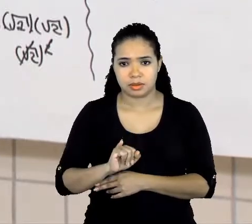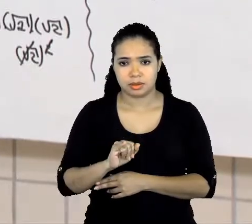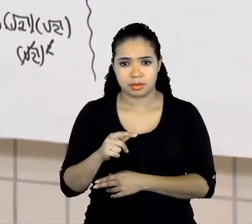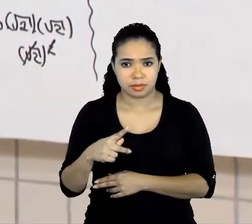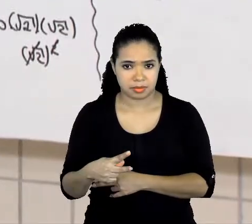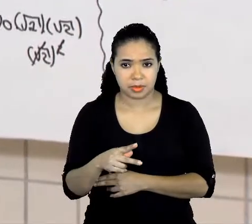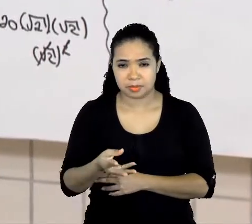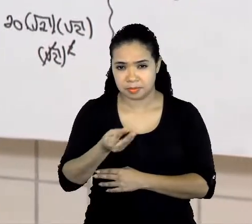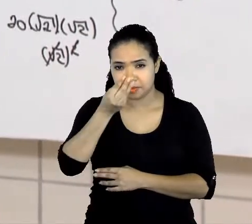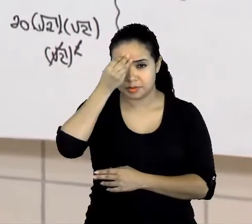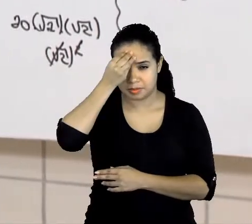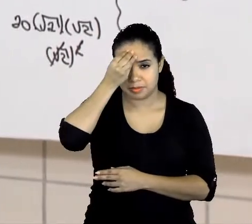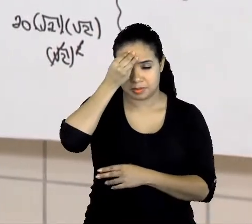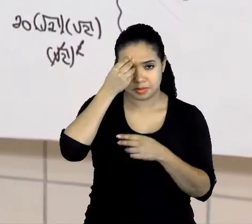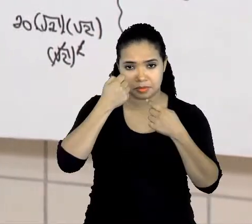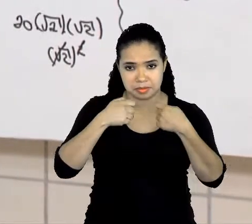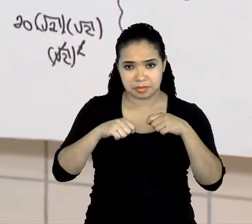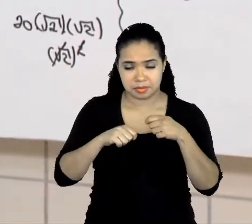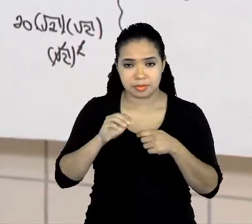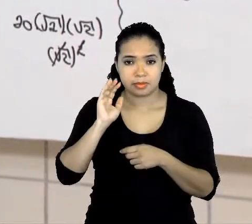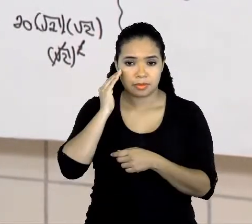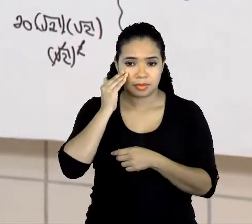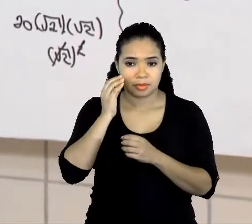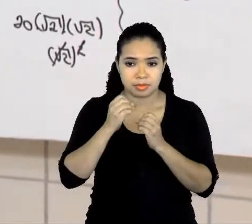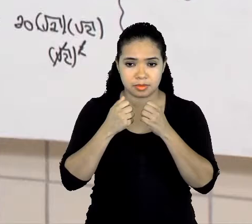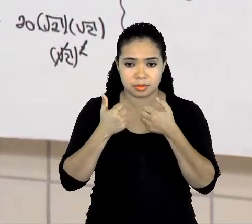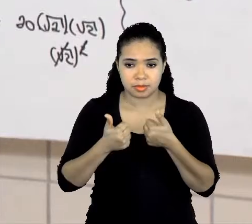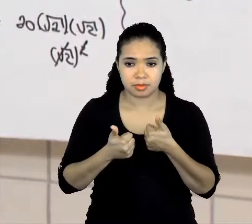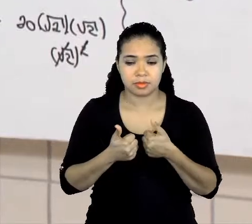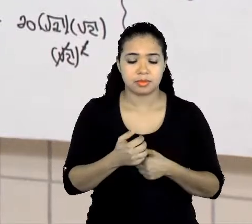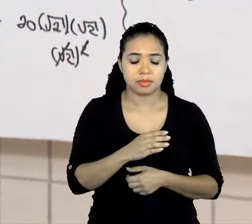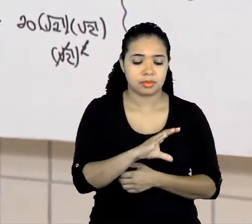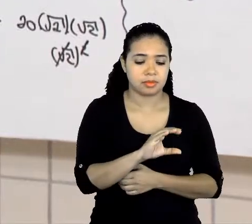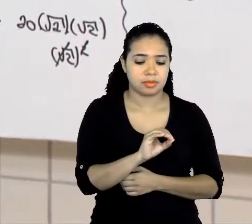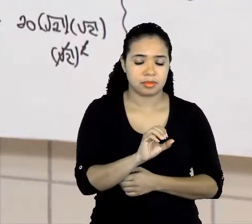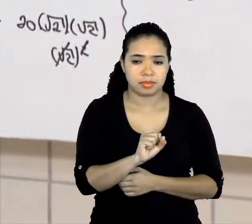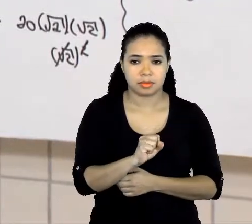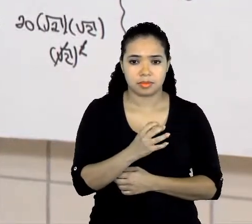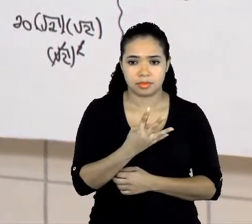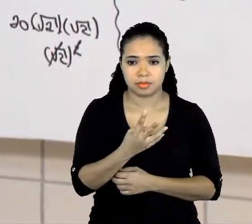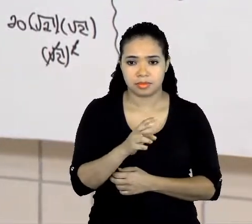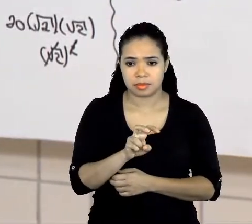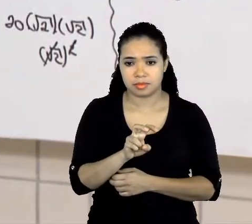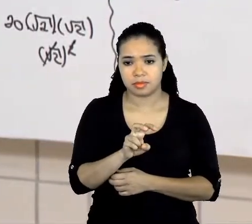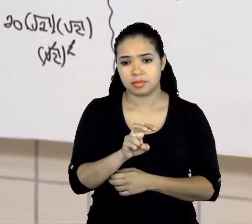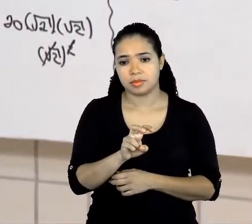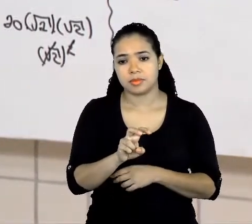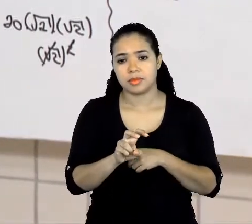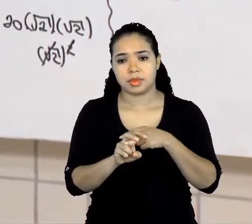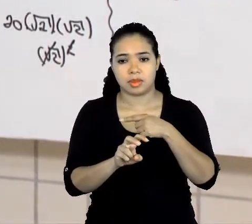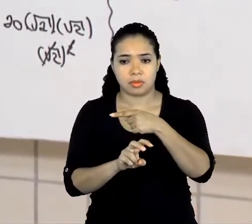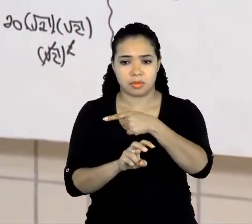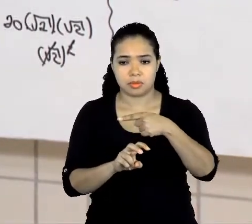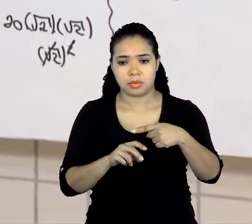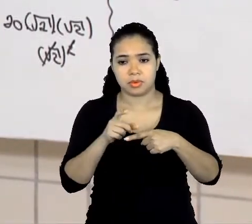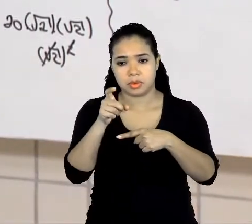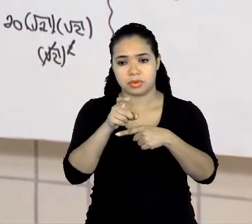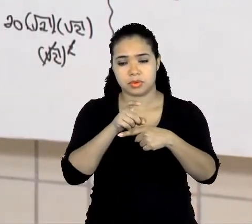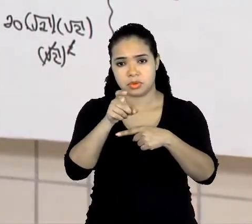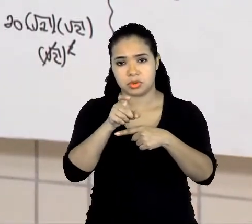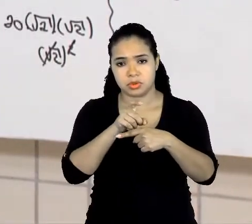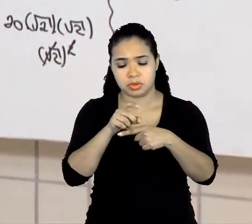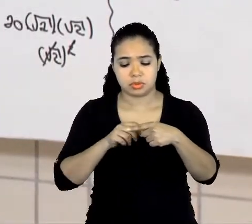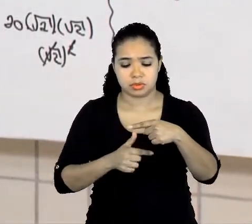Tudo bem? Bom, para que eu possa responder isso aqui, eu vou ter que fazer a mesma coisa que eu fiz na primeira.